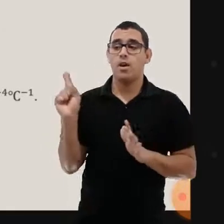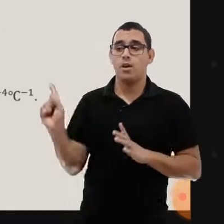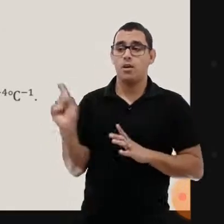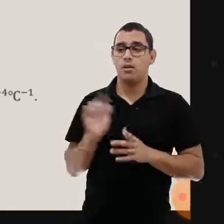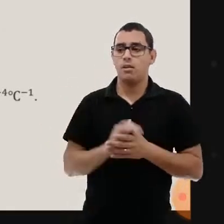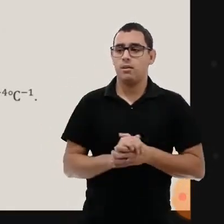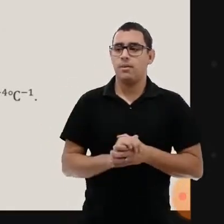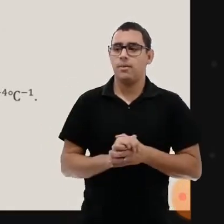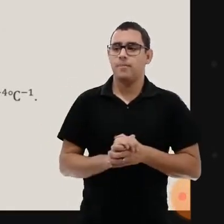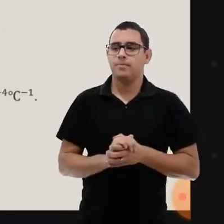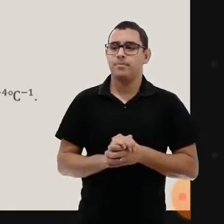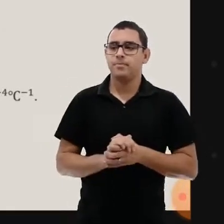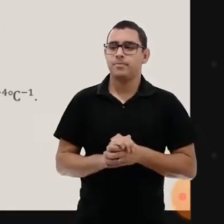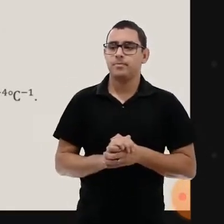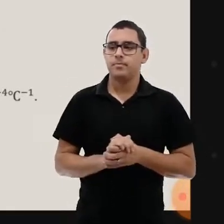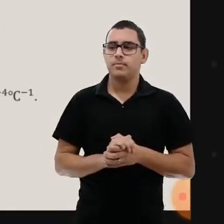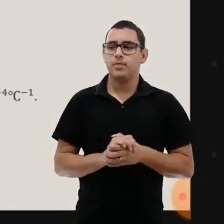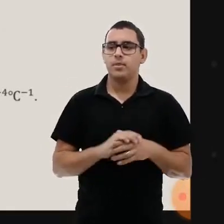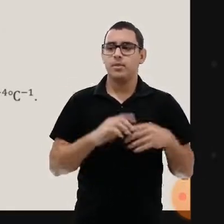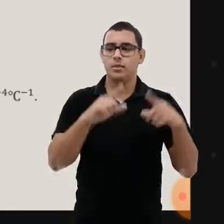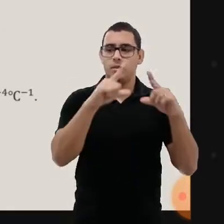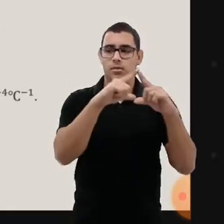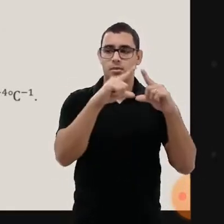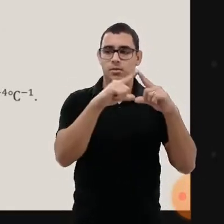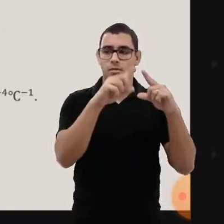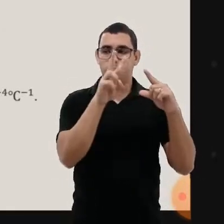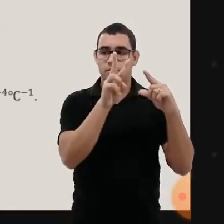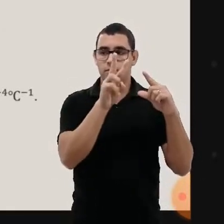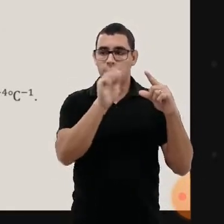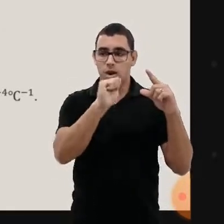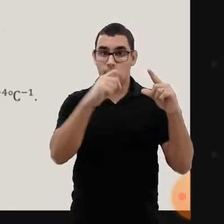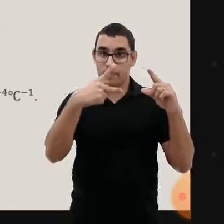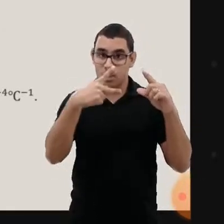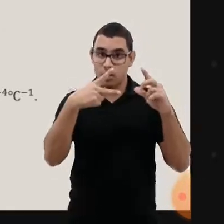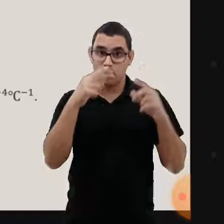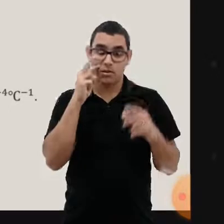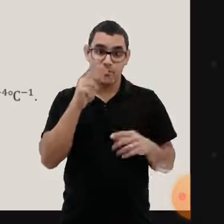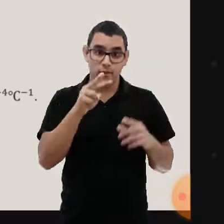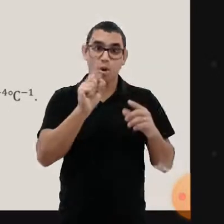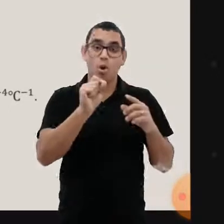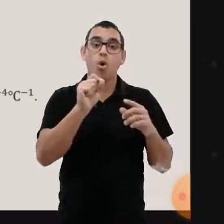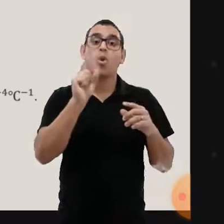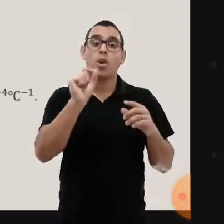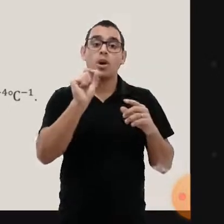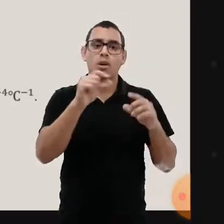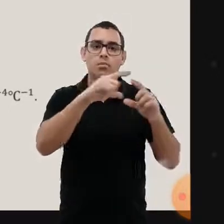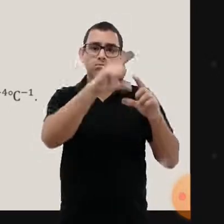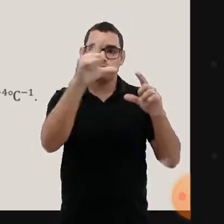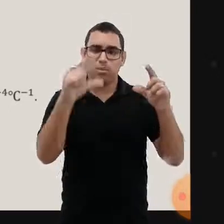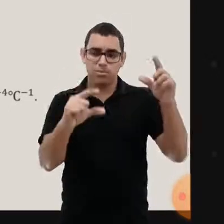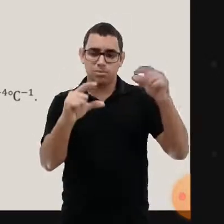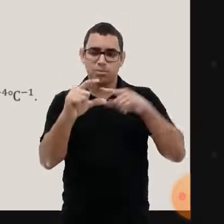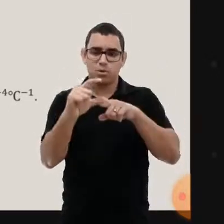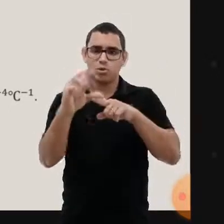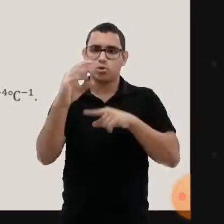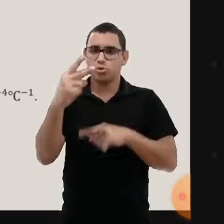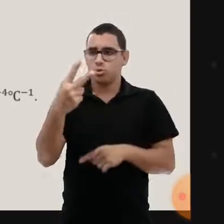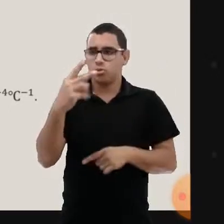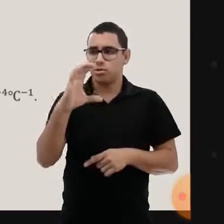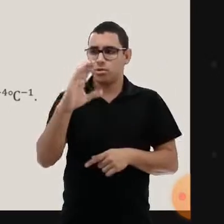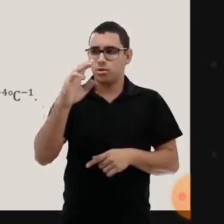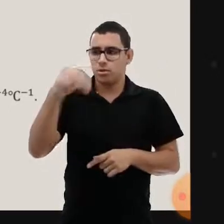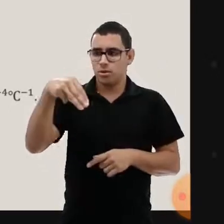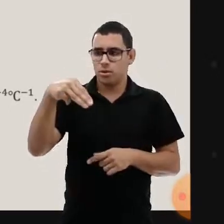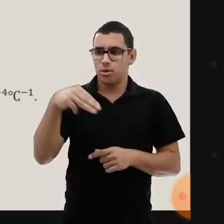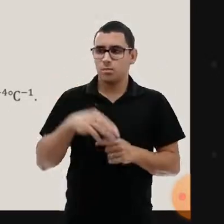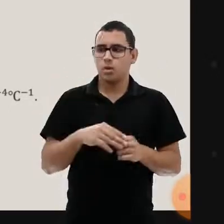Então, vamos observar que a variação volumétrica aparente, ou seja, o líquido transbordado, foi de 2